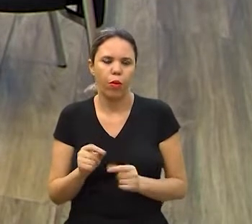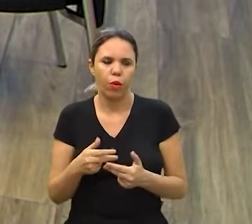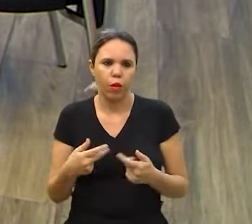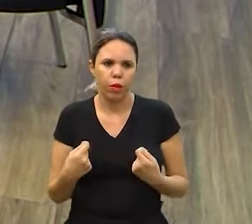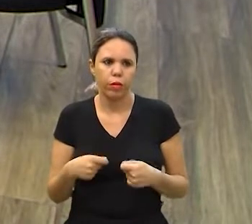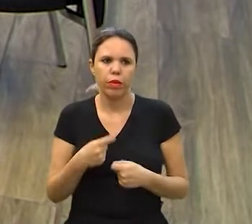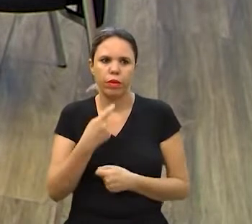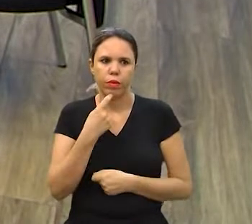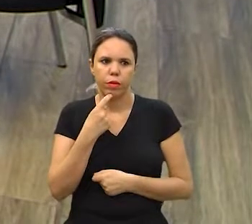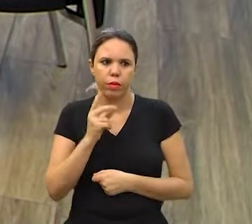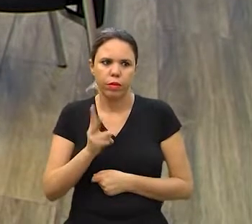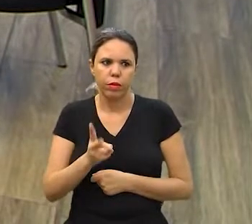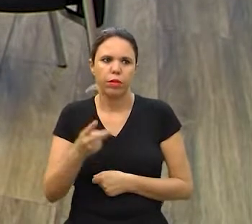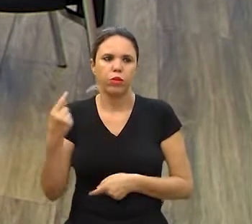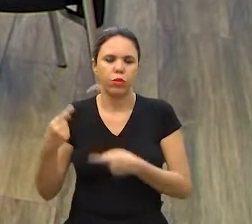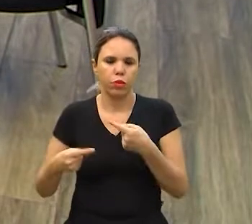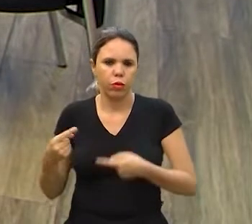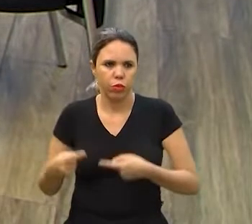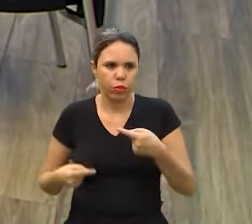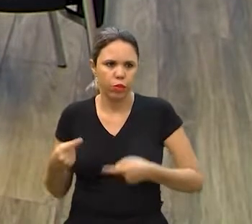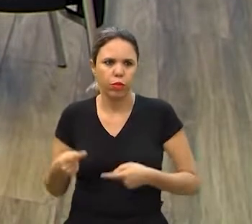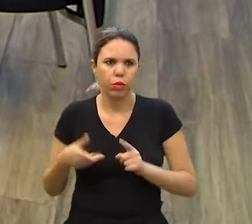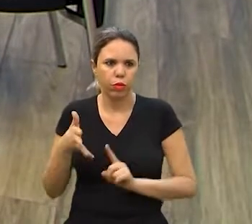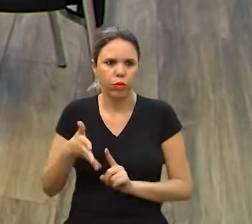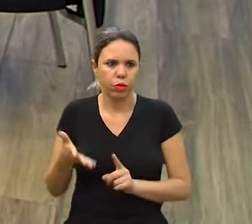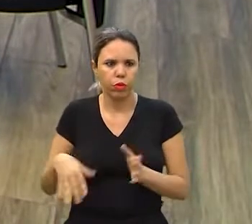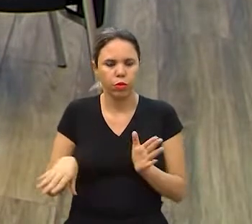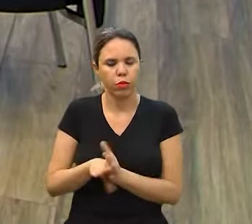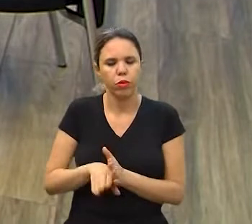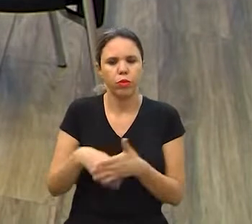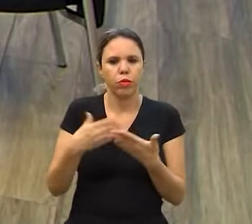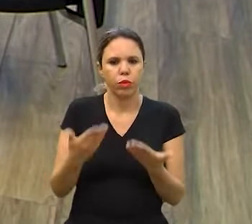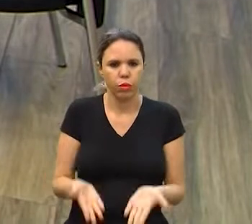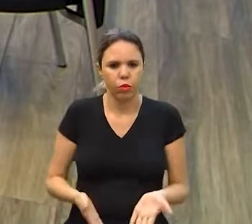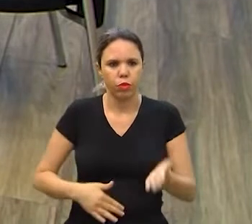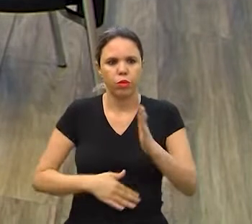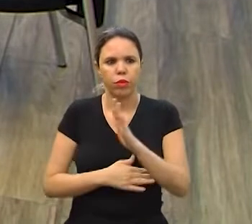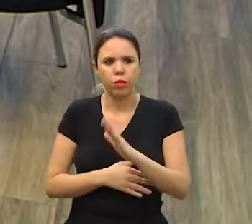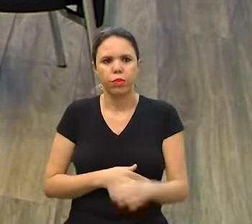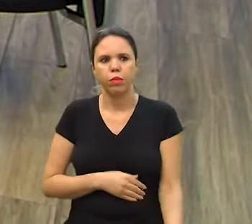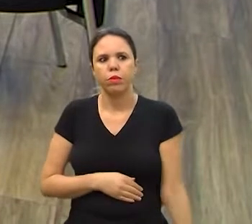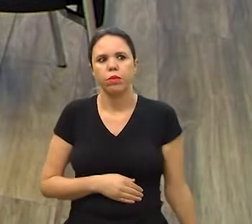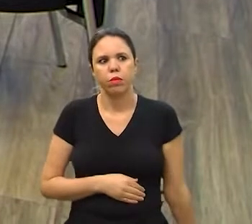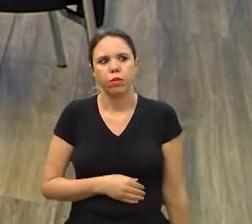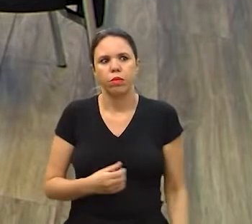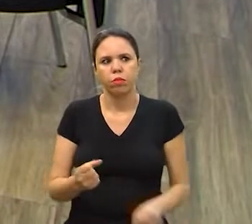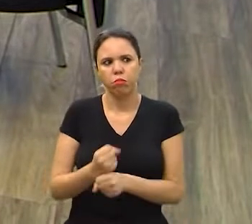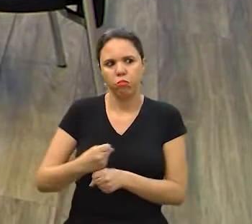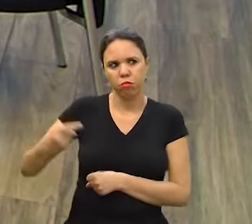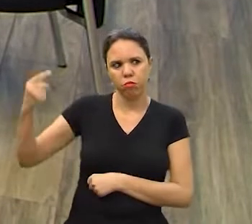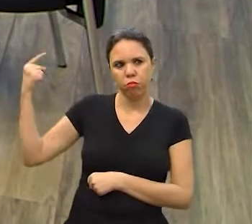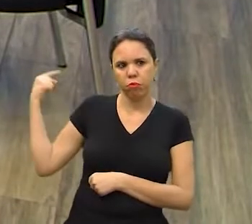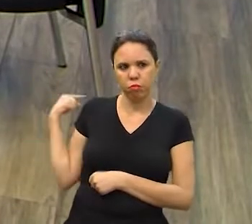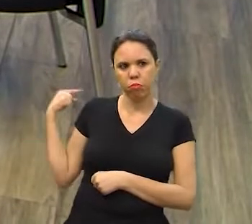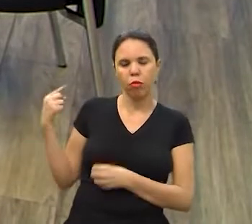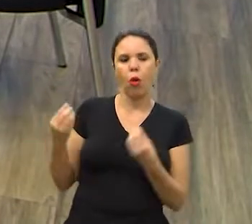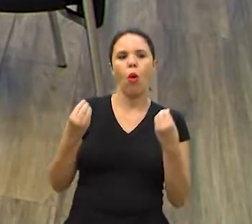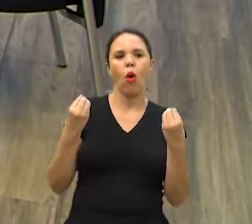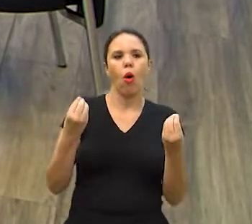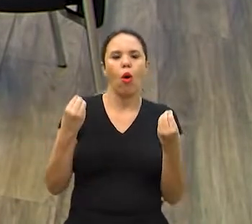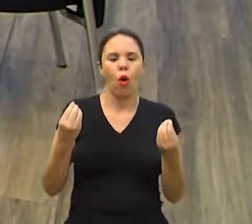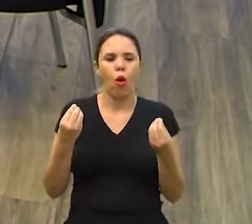uma demanda que Campinas sempre discutiu, inclusive essa discussão chegou aqui à Câmara Municipal há alguns anos,